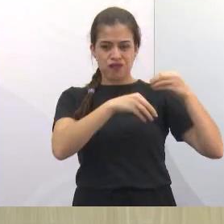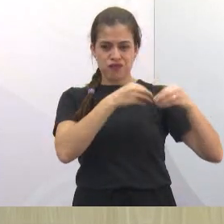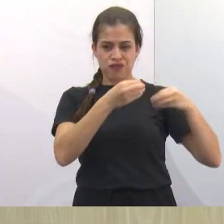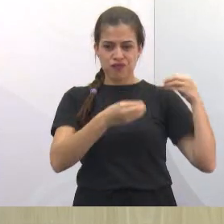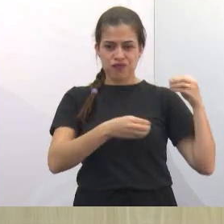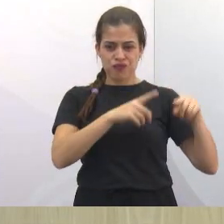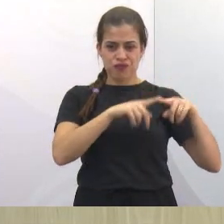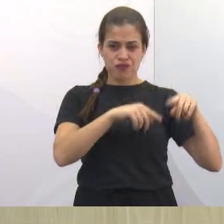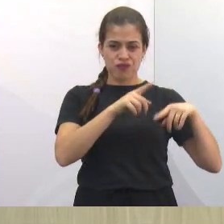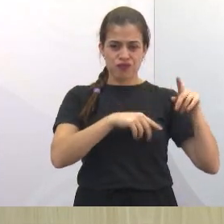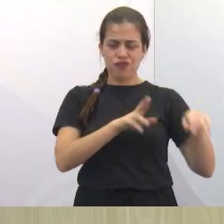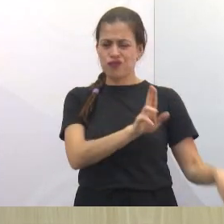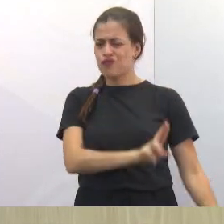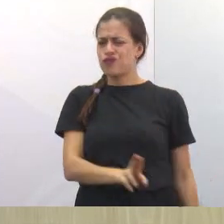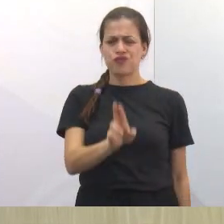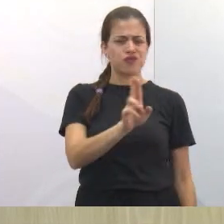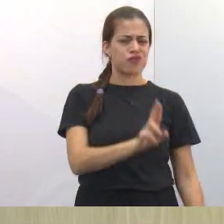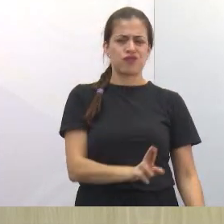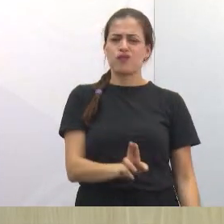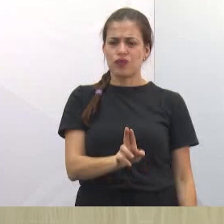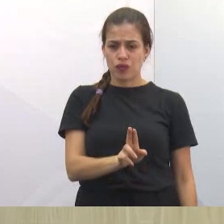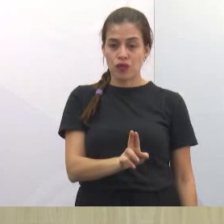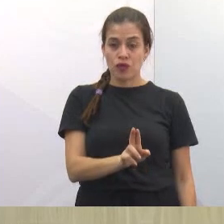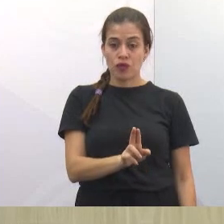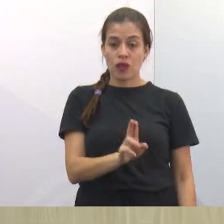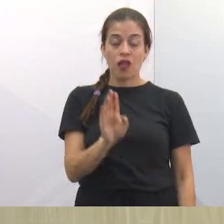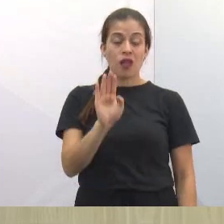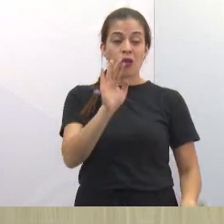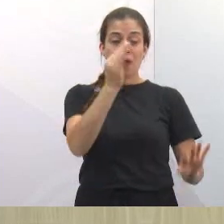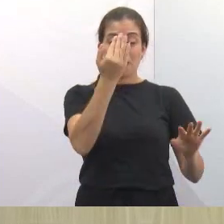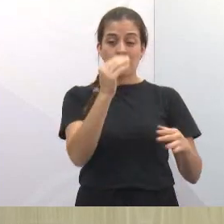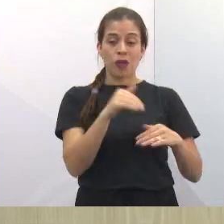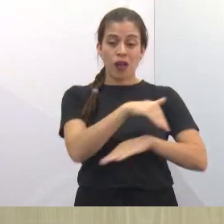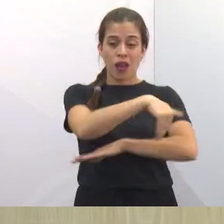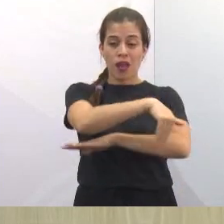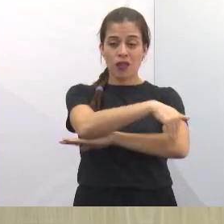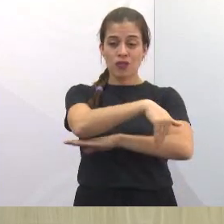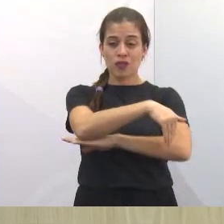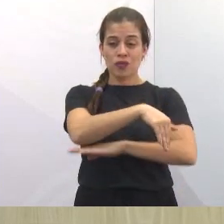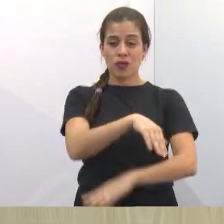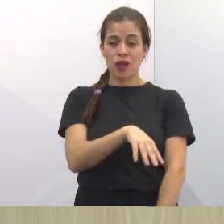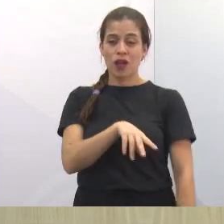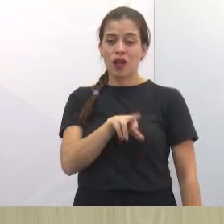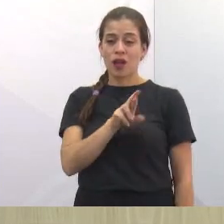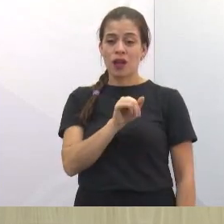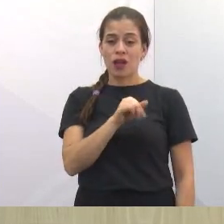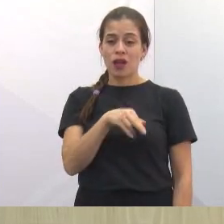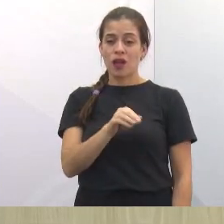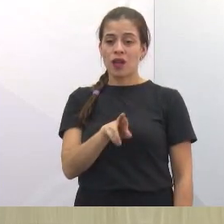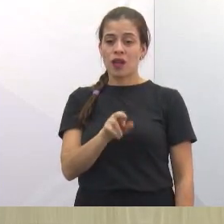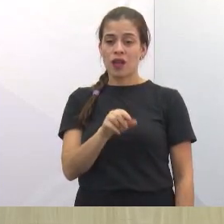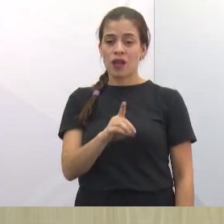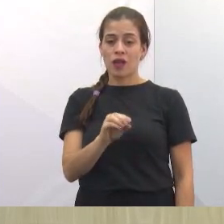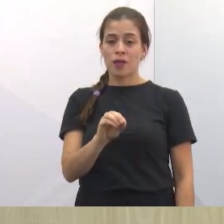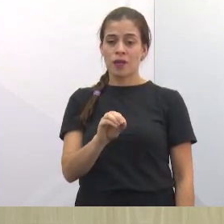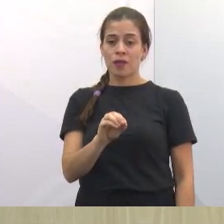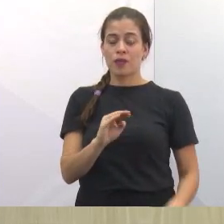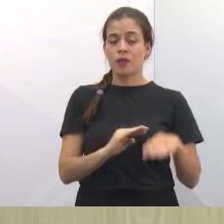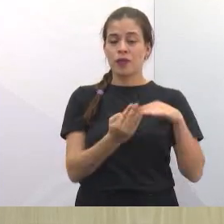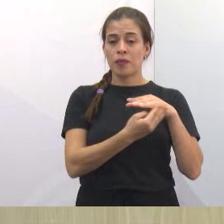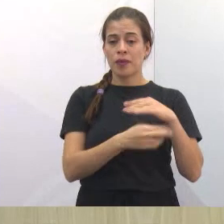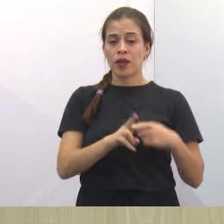dispositivos inutilizados nos postes instalados na rua Raimundo Correia, na Vila